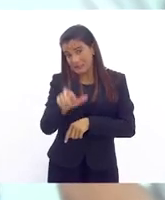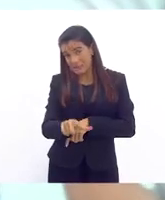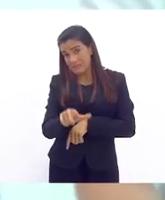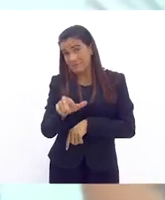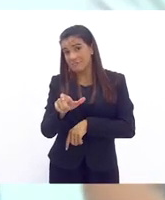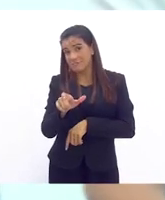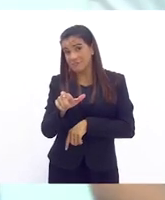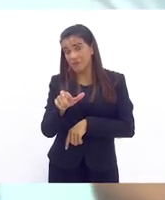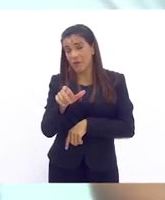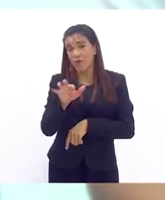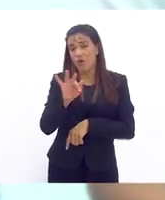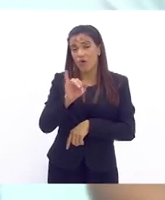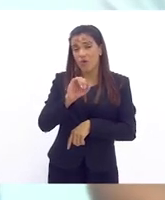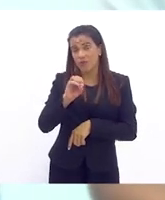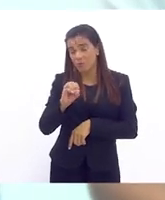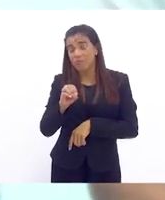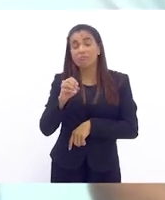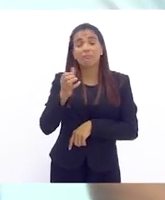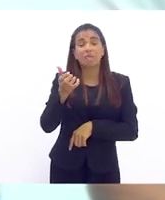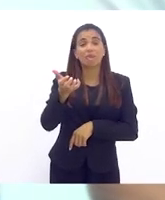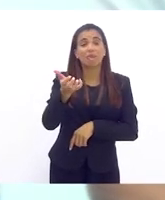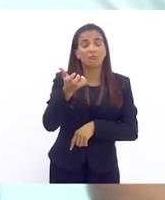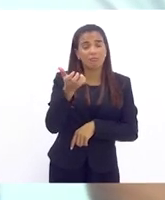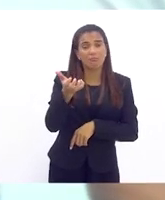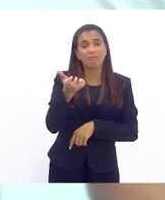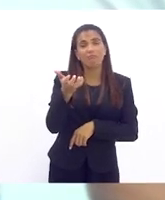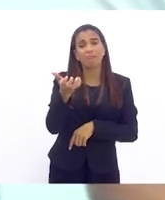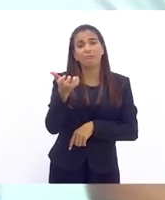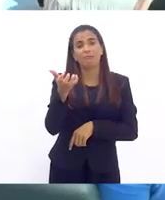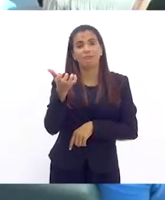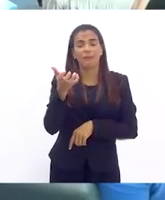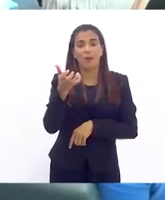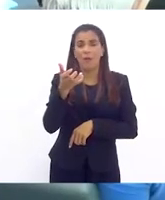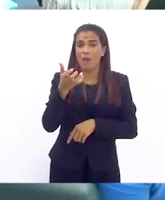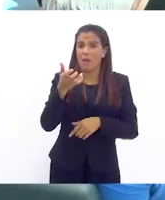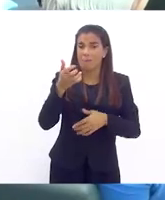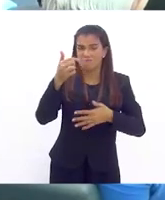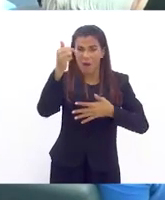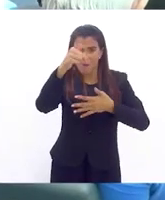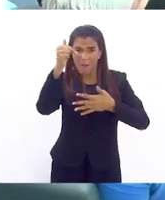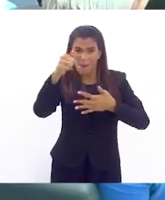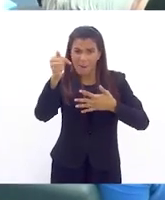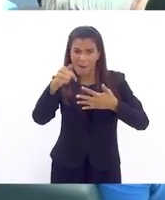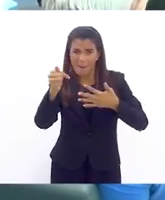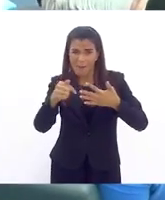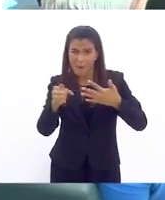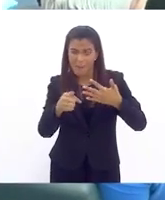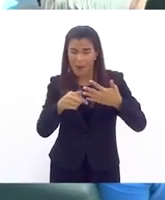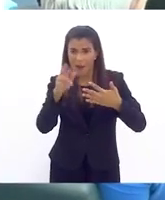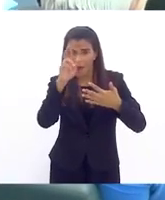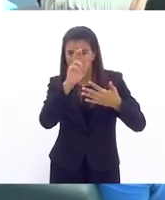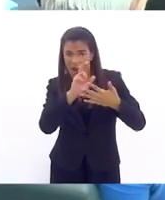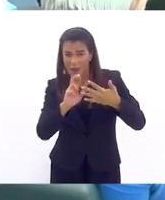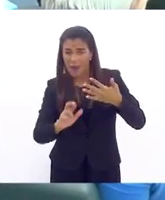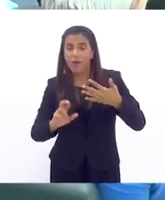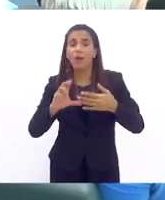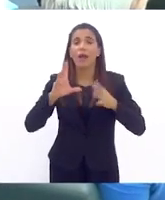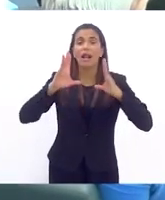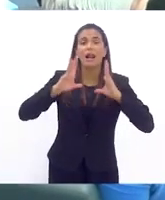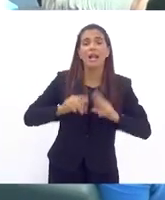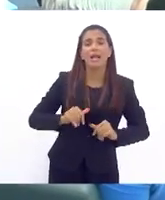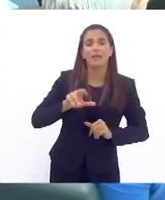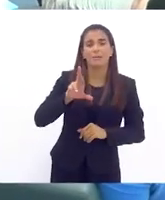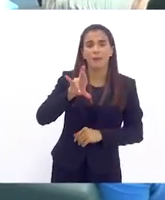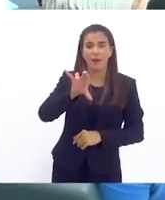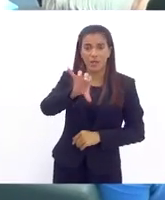o fio uma das grandes um dos grandes pontos que a gente pode averiguar isso justamente no limpa Rio eu